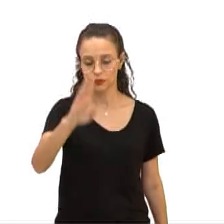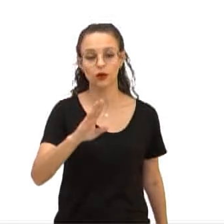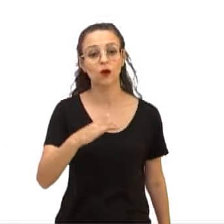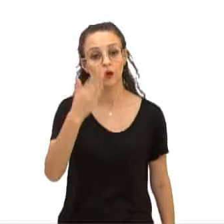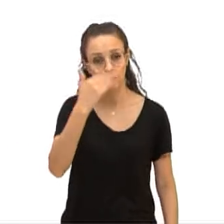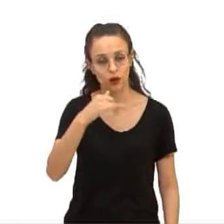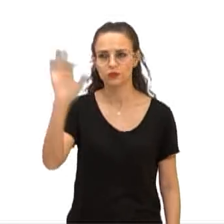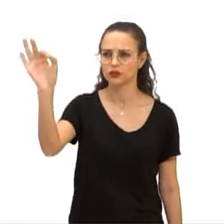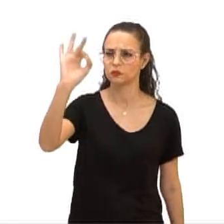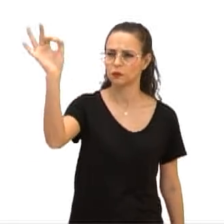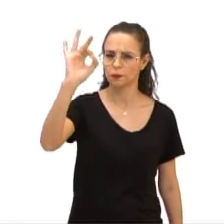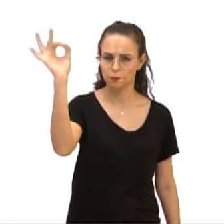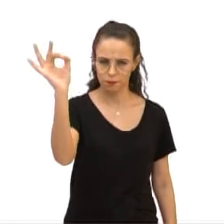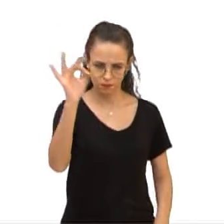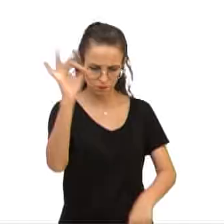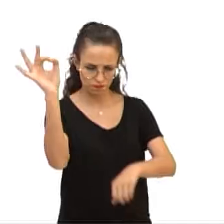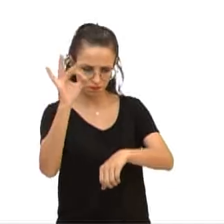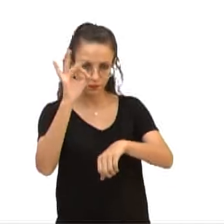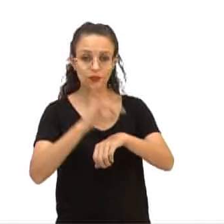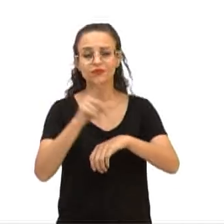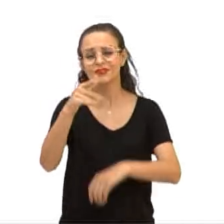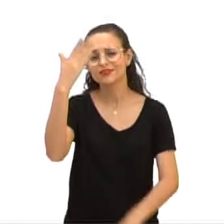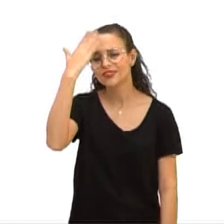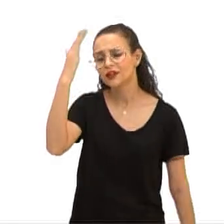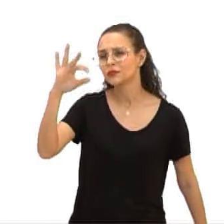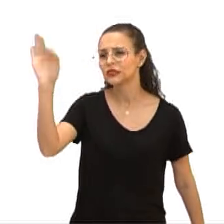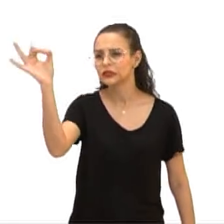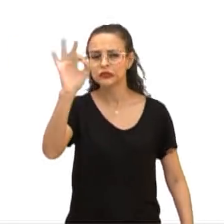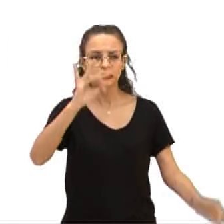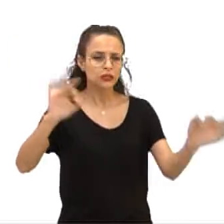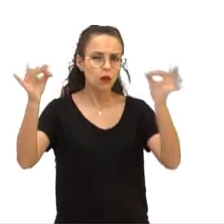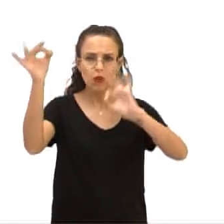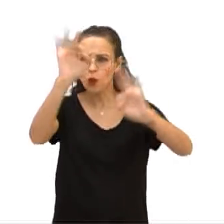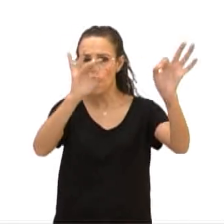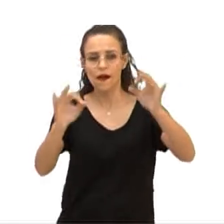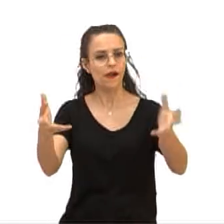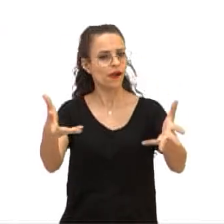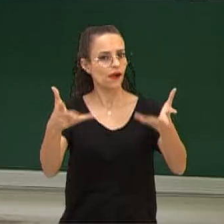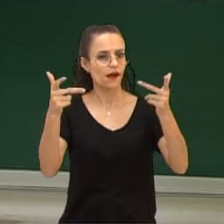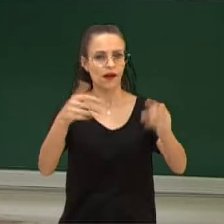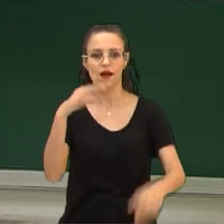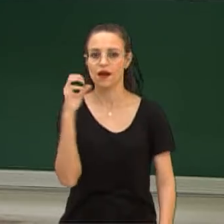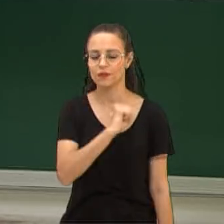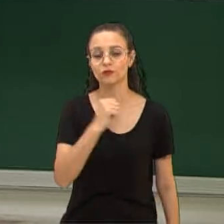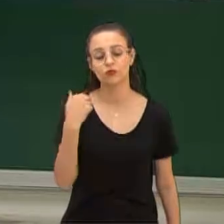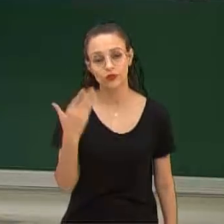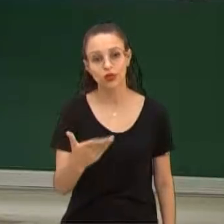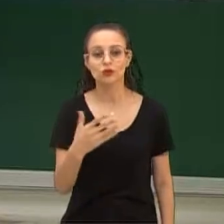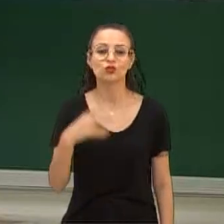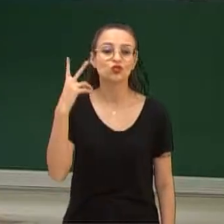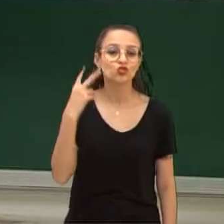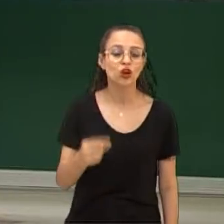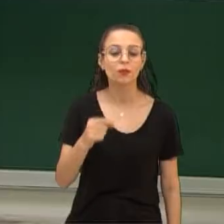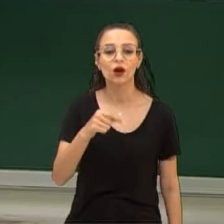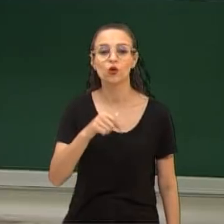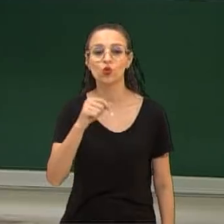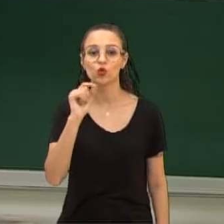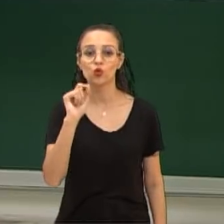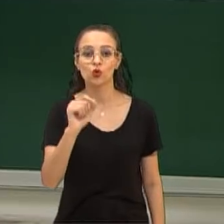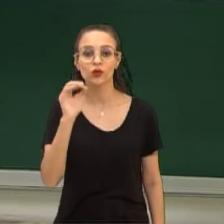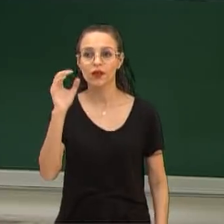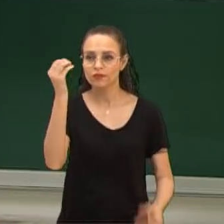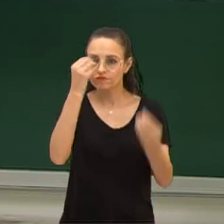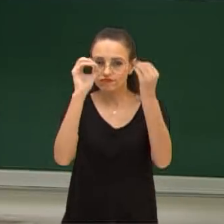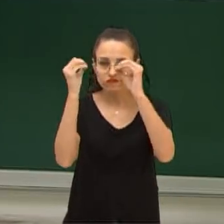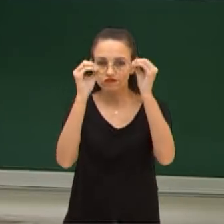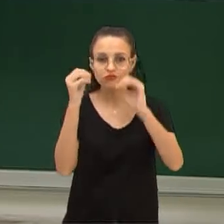alimentam de insetos. E vocês sabem que os insetos são muito ágeis. Então, era muito comum uma iguana ter muita